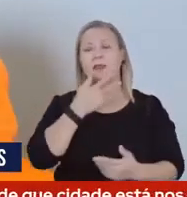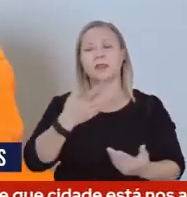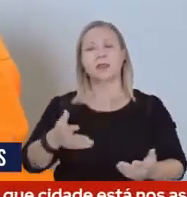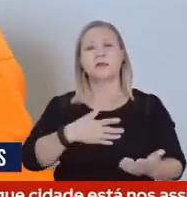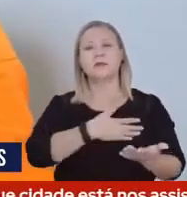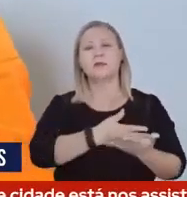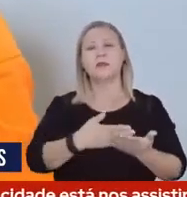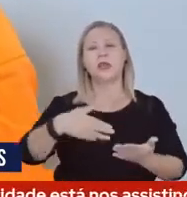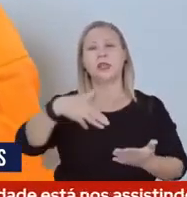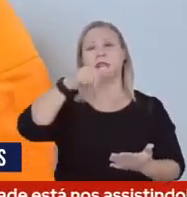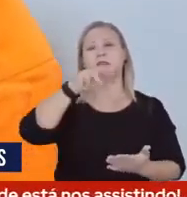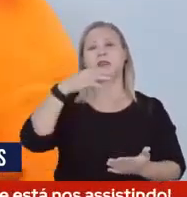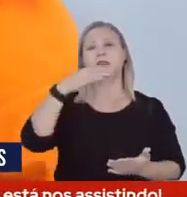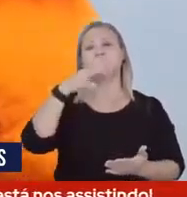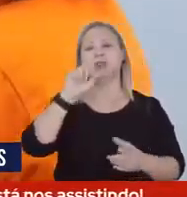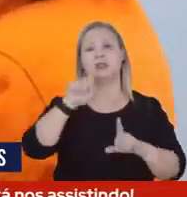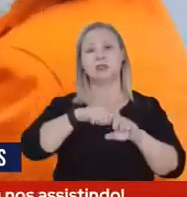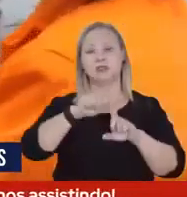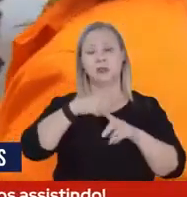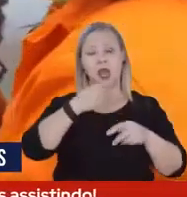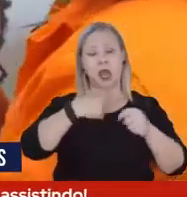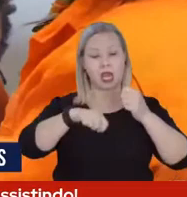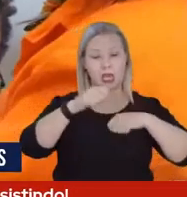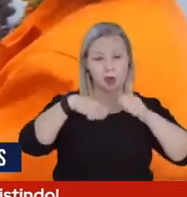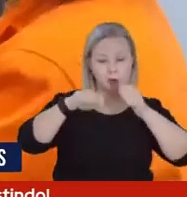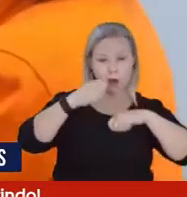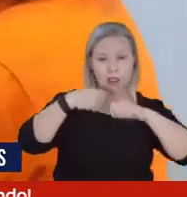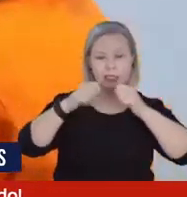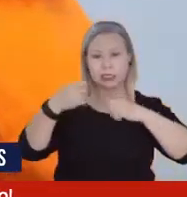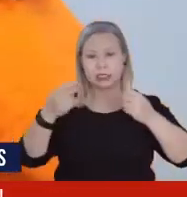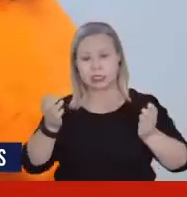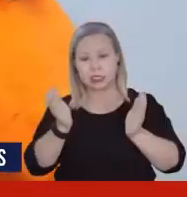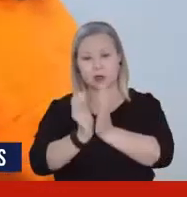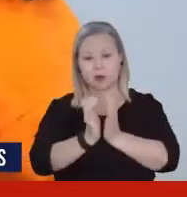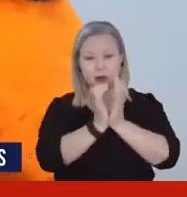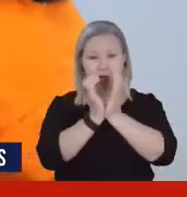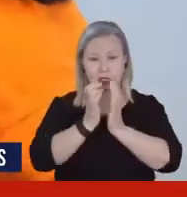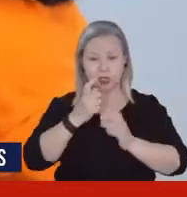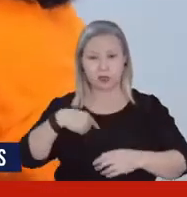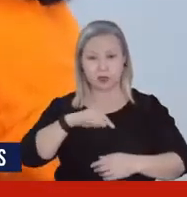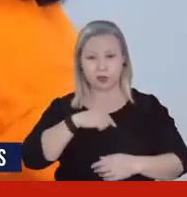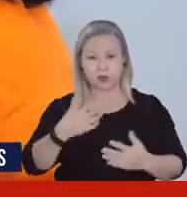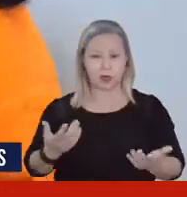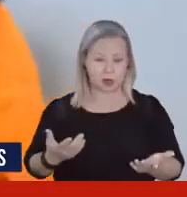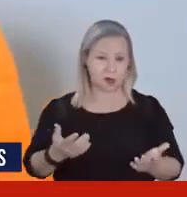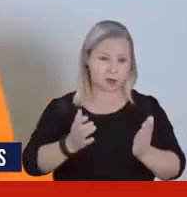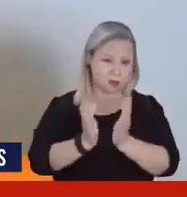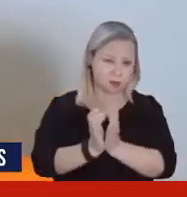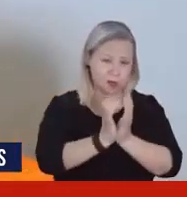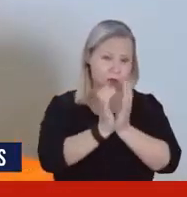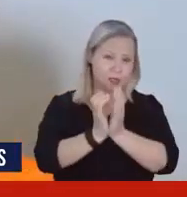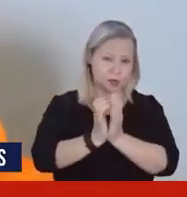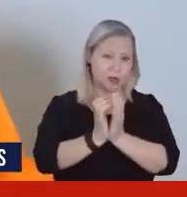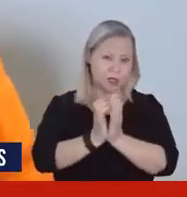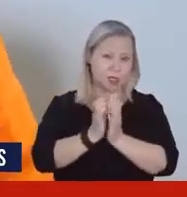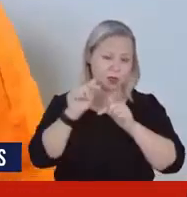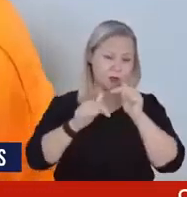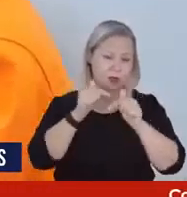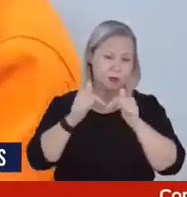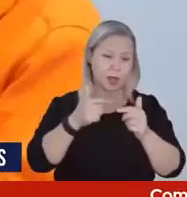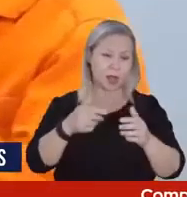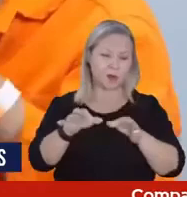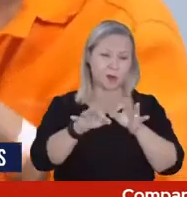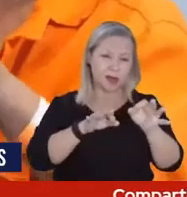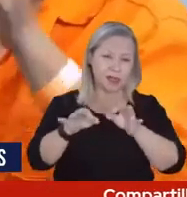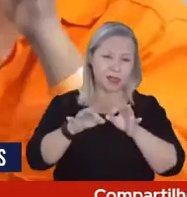numa negociação coletiva da nossa convenção coletiva de trabalho. Uma negociação muito difícil, presidente Lula.